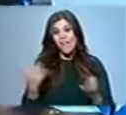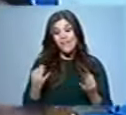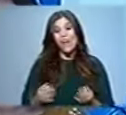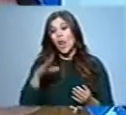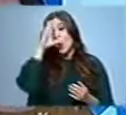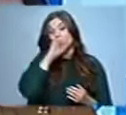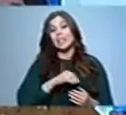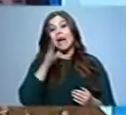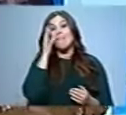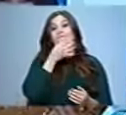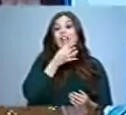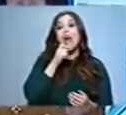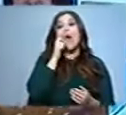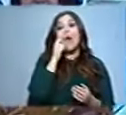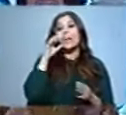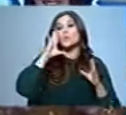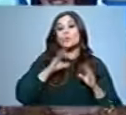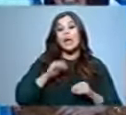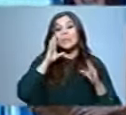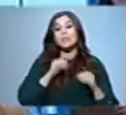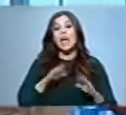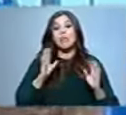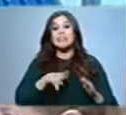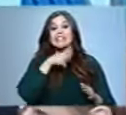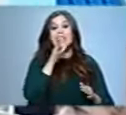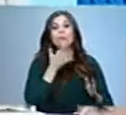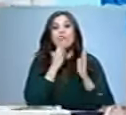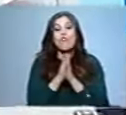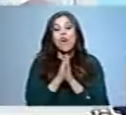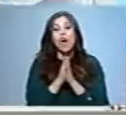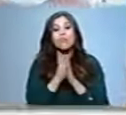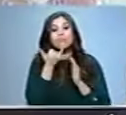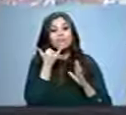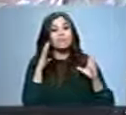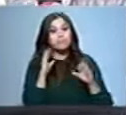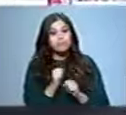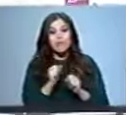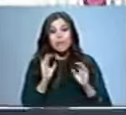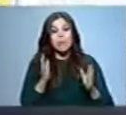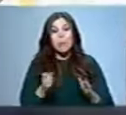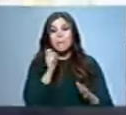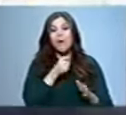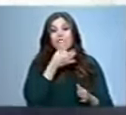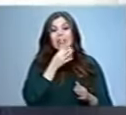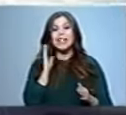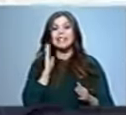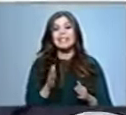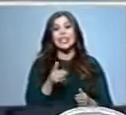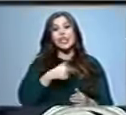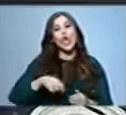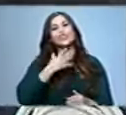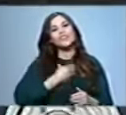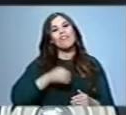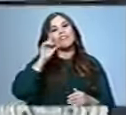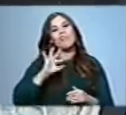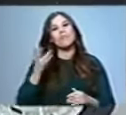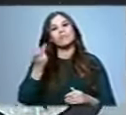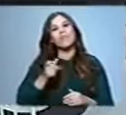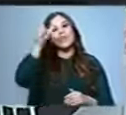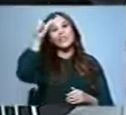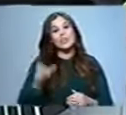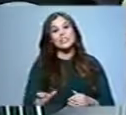de falar connosco, se havia de falar por telefone. E tivemos que lhe dizer, desligue, não precisa, pode falar aqui diretamente connosco. Era isso que gostávamos que acontecesse consigo já no